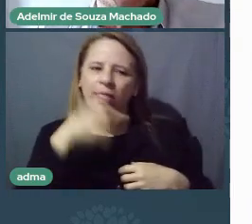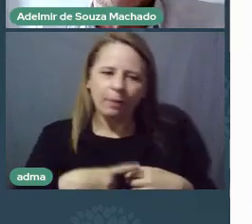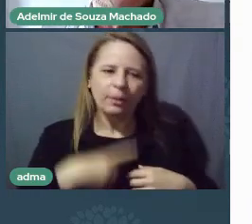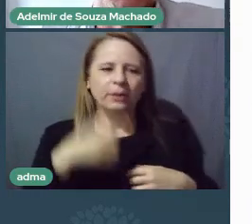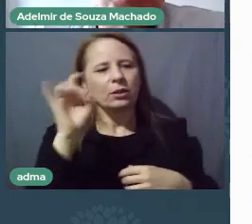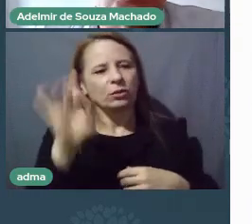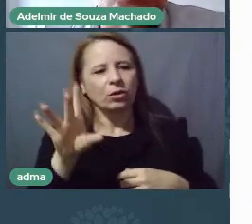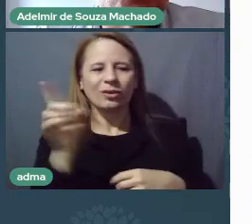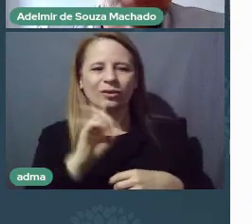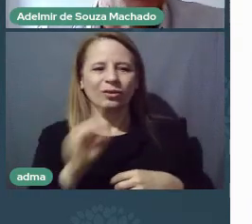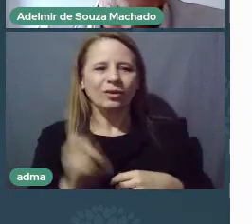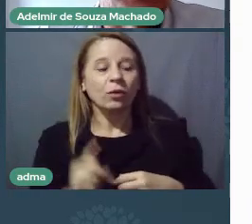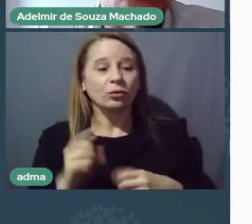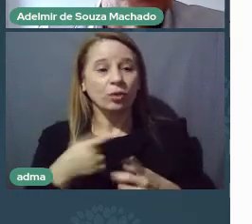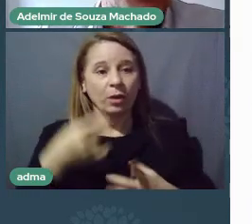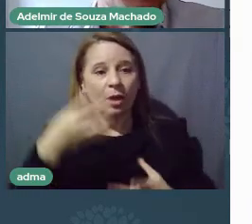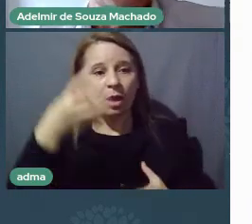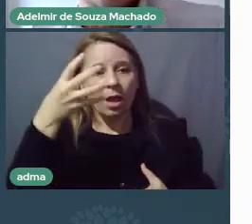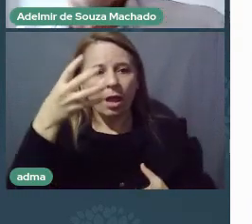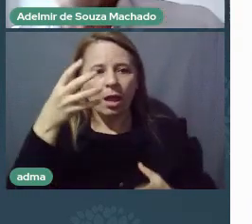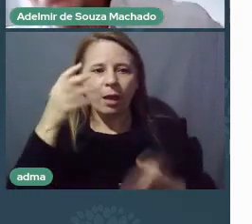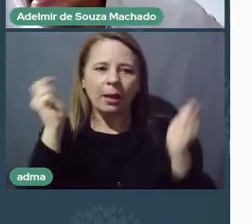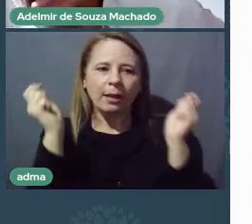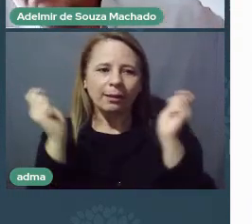pela cognição do indivíduo usar ou não